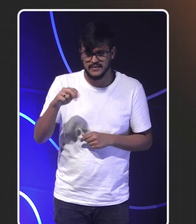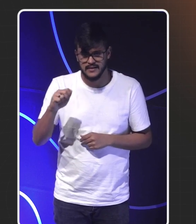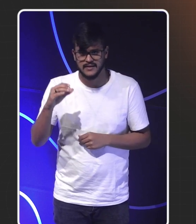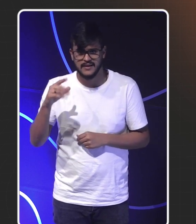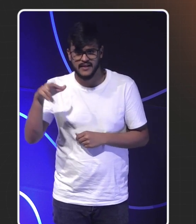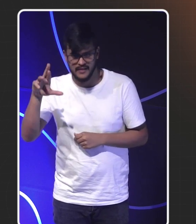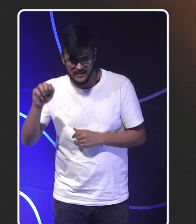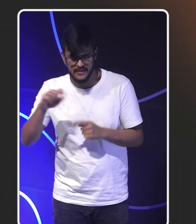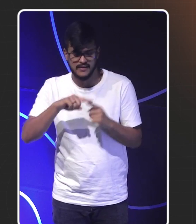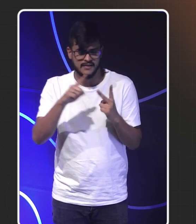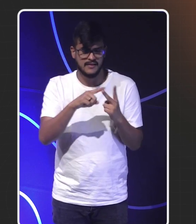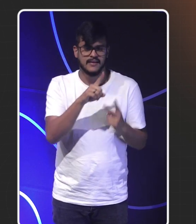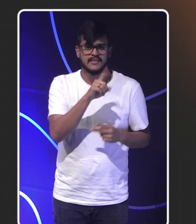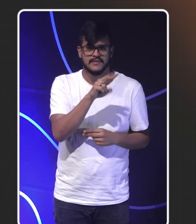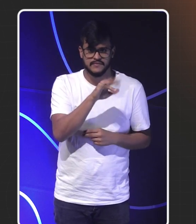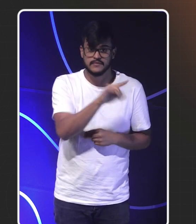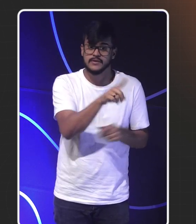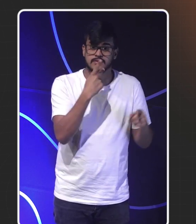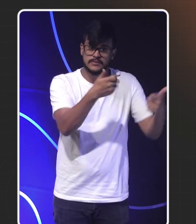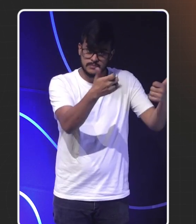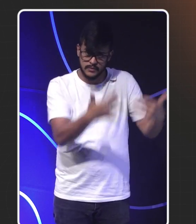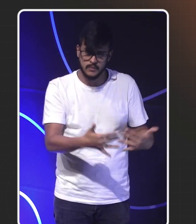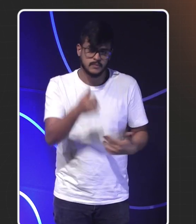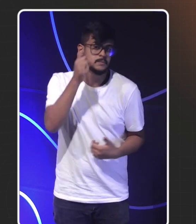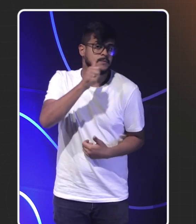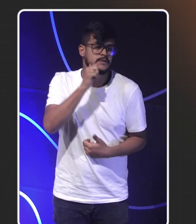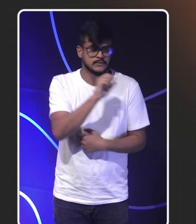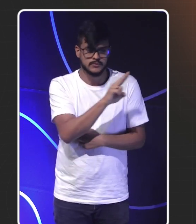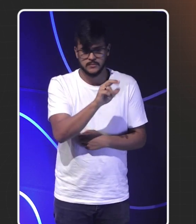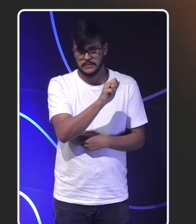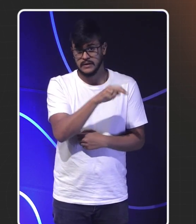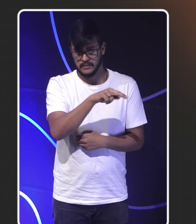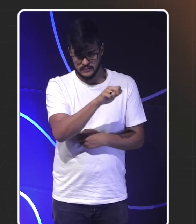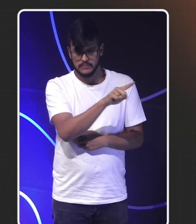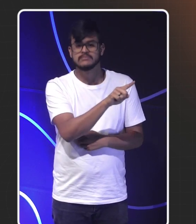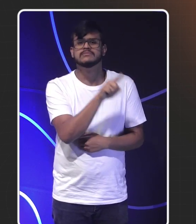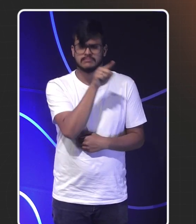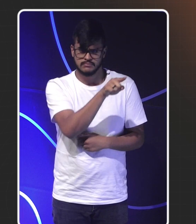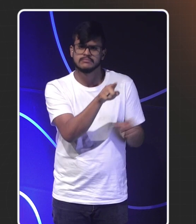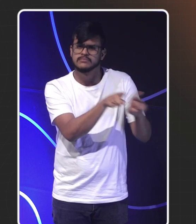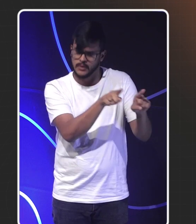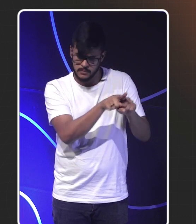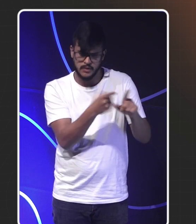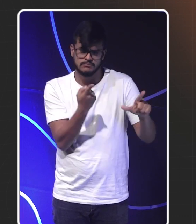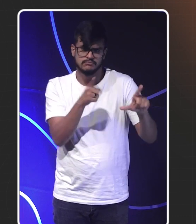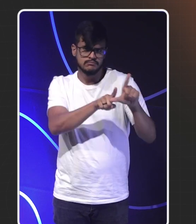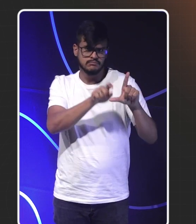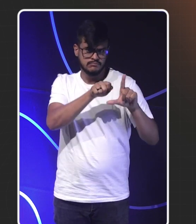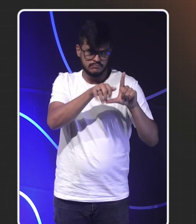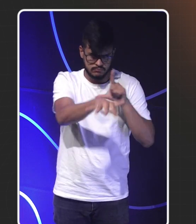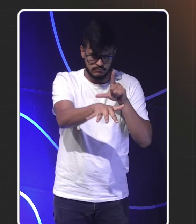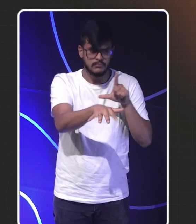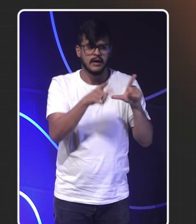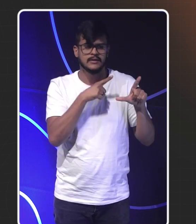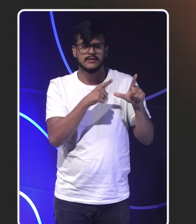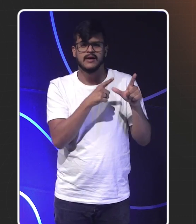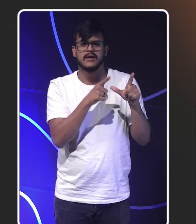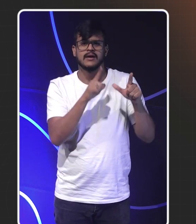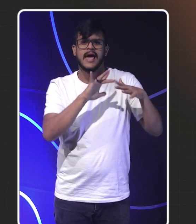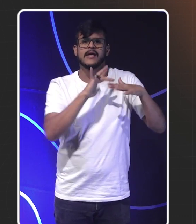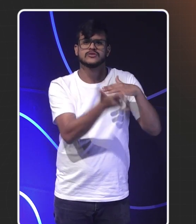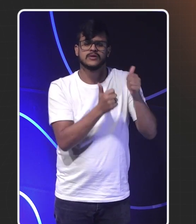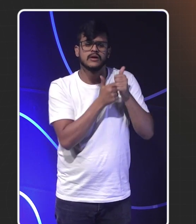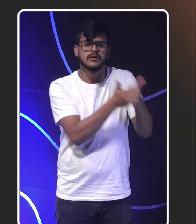menina chamada Bruna Pimenta. E ela estava falando, ela também é micro-influenciadora, tem 23 mil seguidores nas